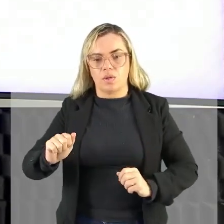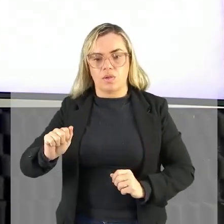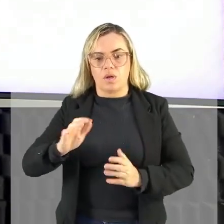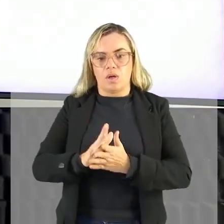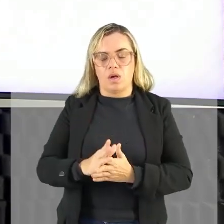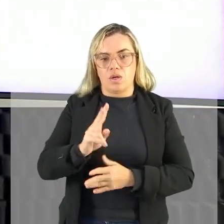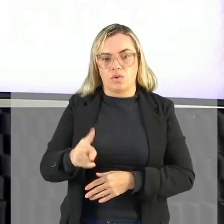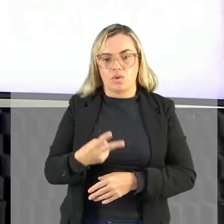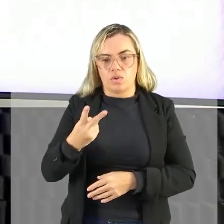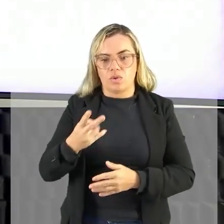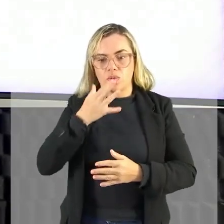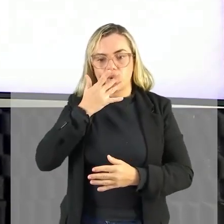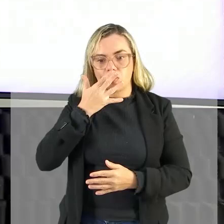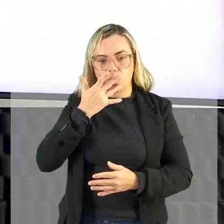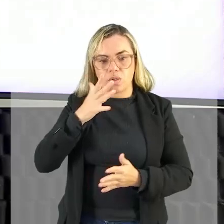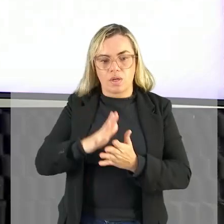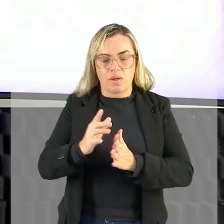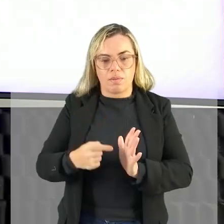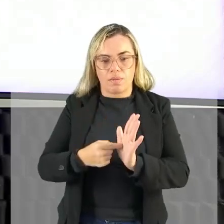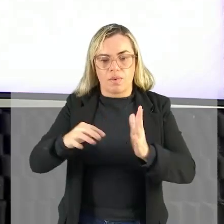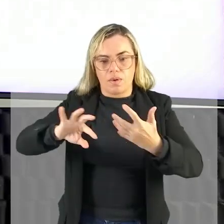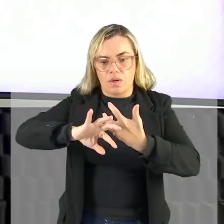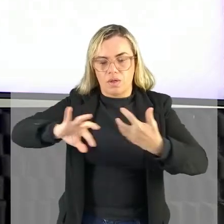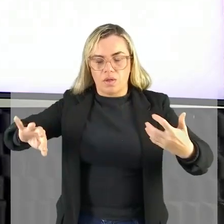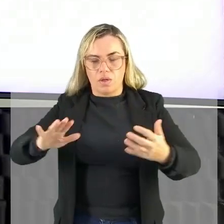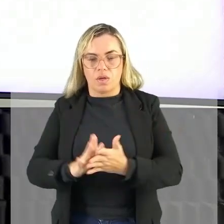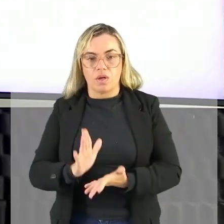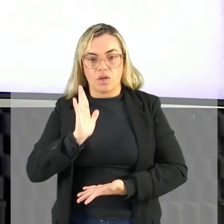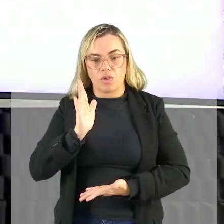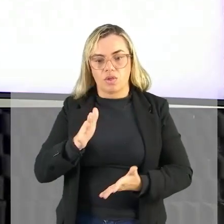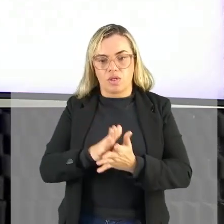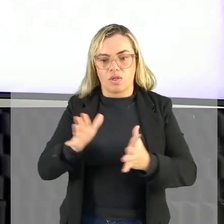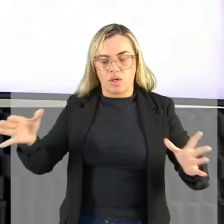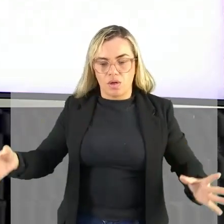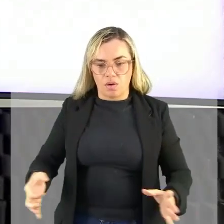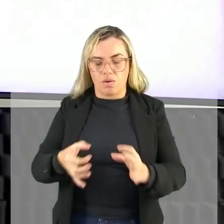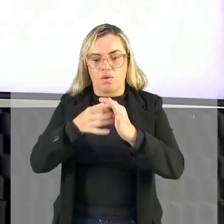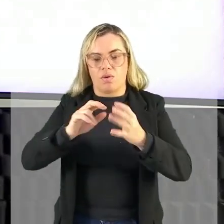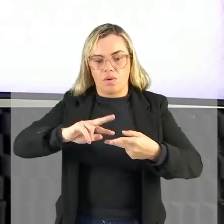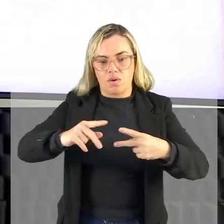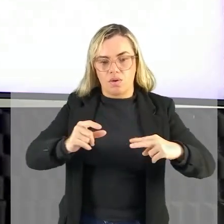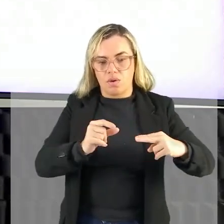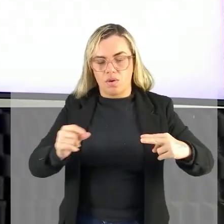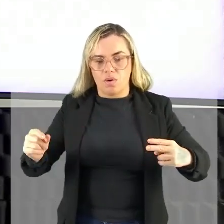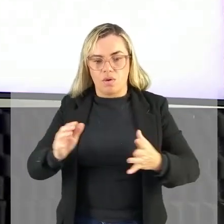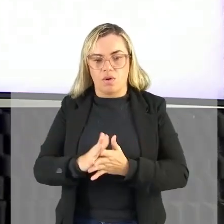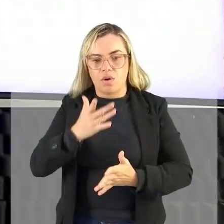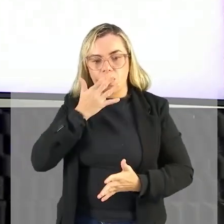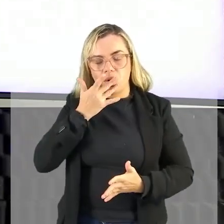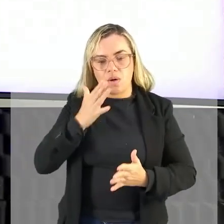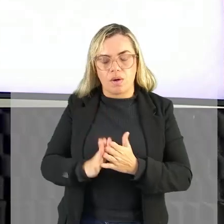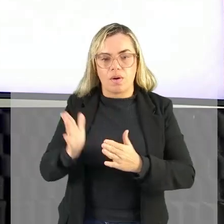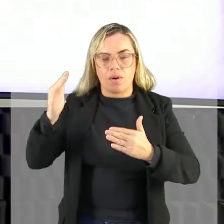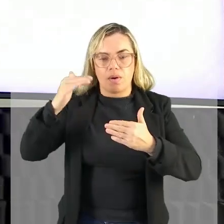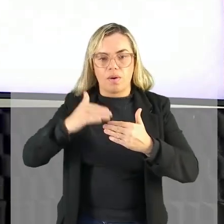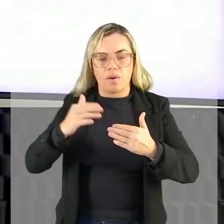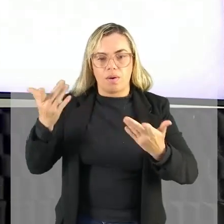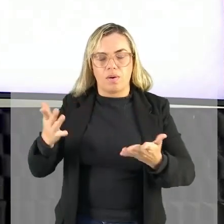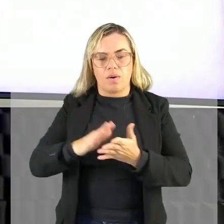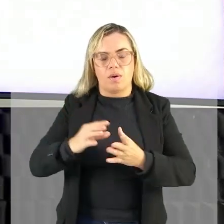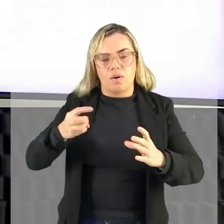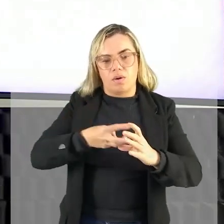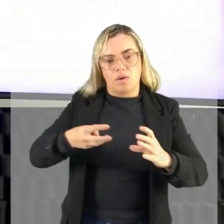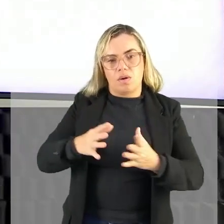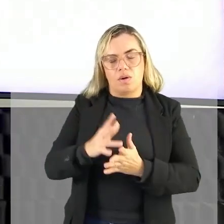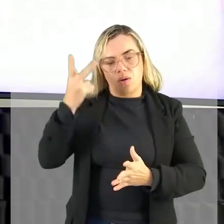na célula, né, com problema, ó, já quando há fusão dos dois genes, as cores aparecem sobrepostas. Quer dizer, com a célula